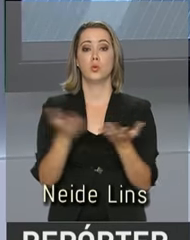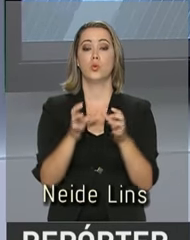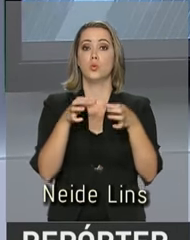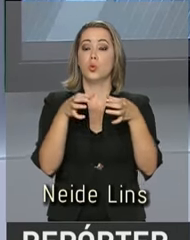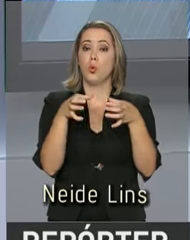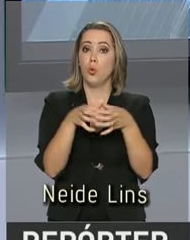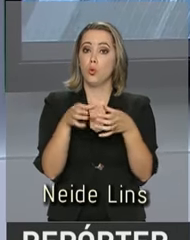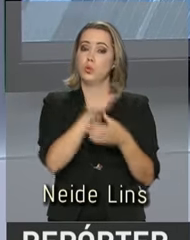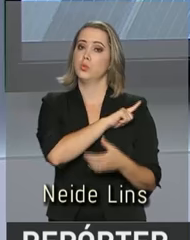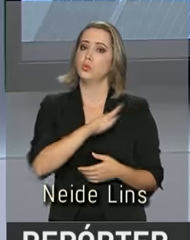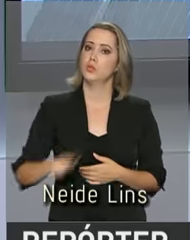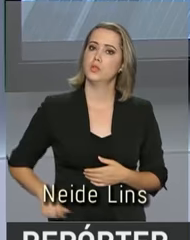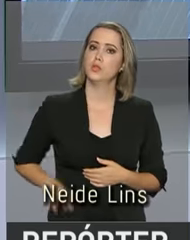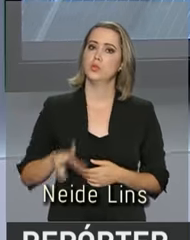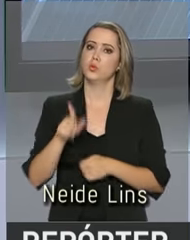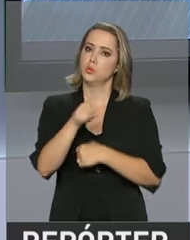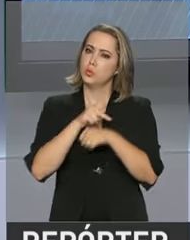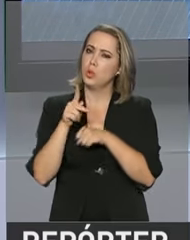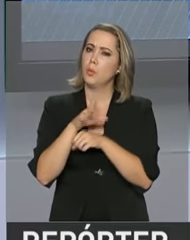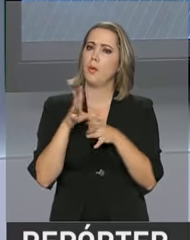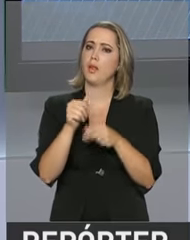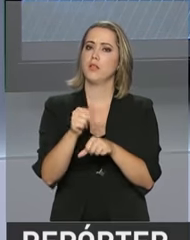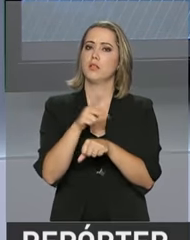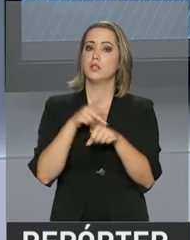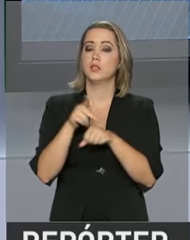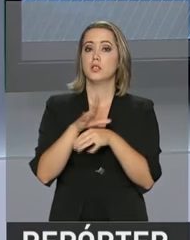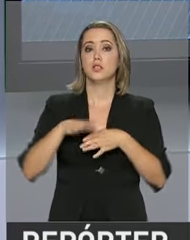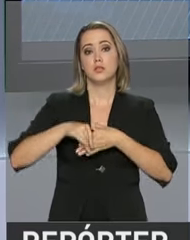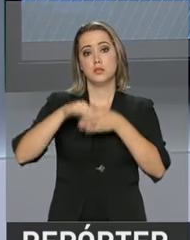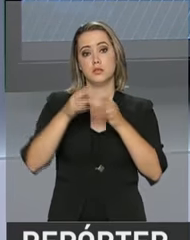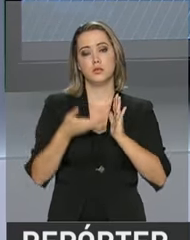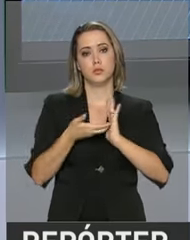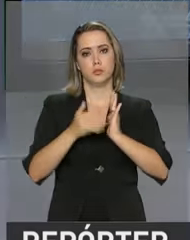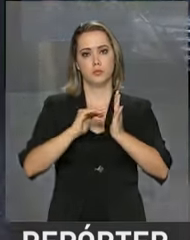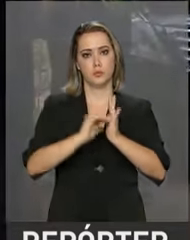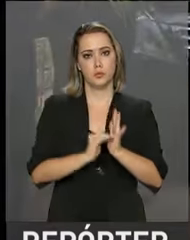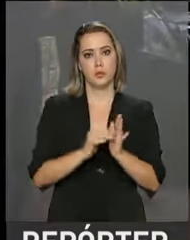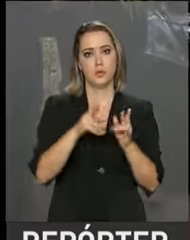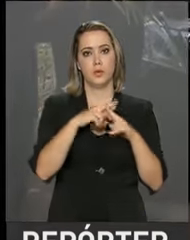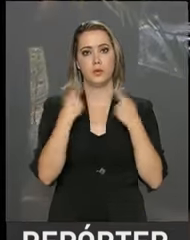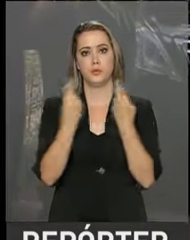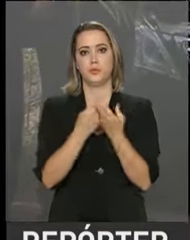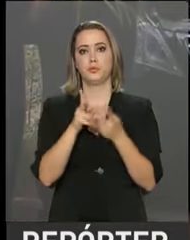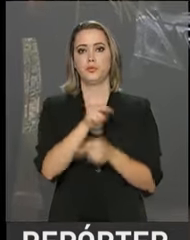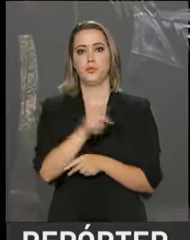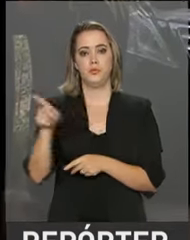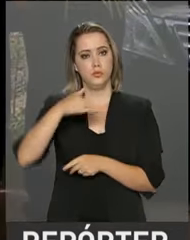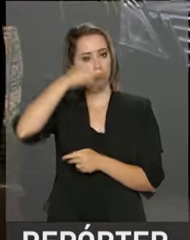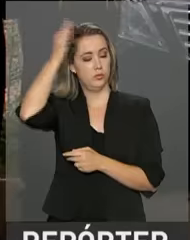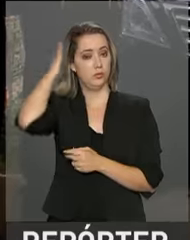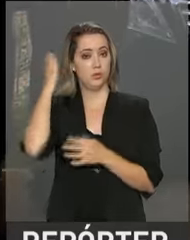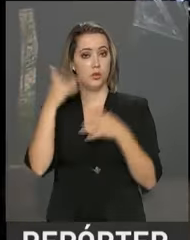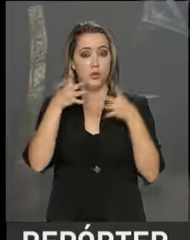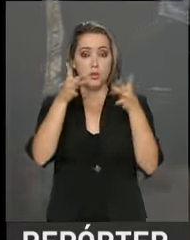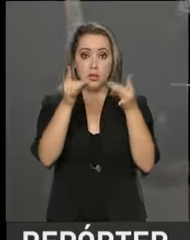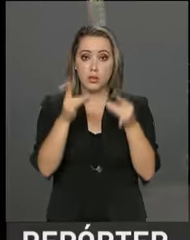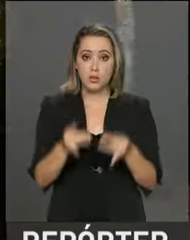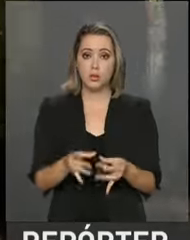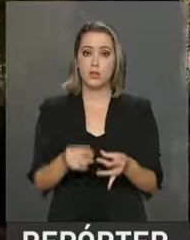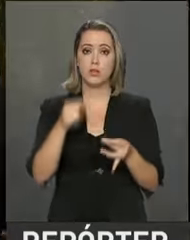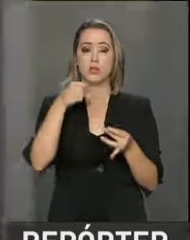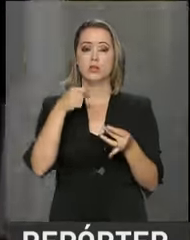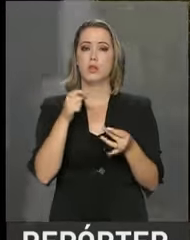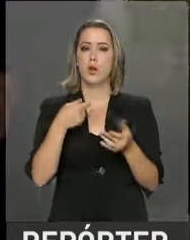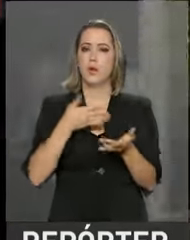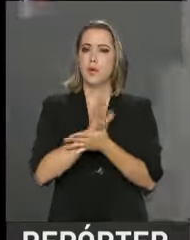com governadores de todo o país e líderes da câmara e do senado na reunião temer comentou a necessidade de aprovação das